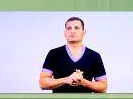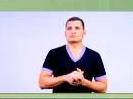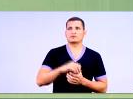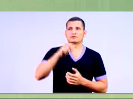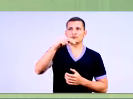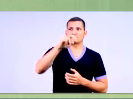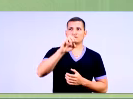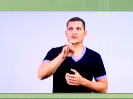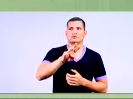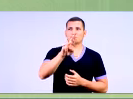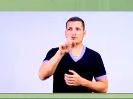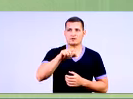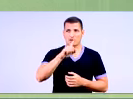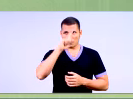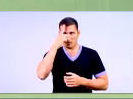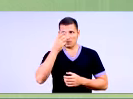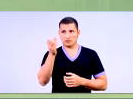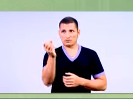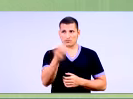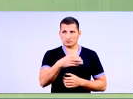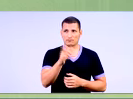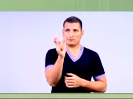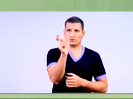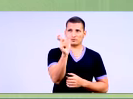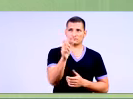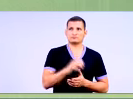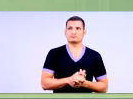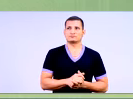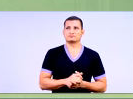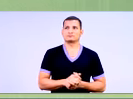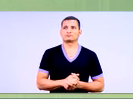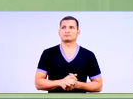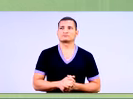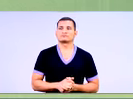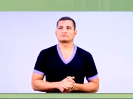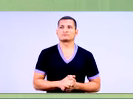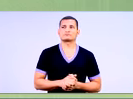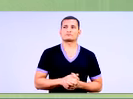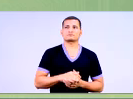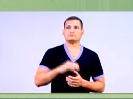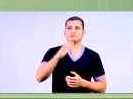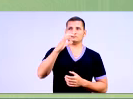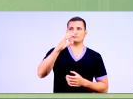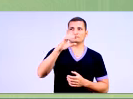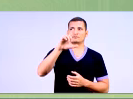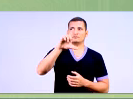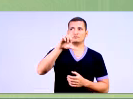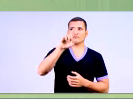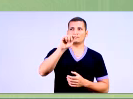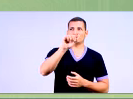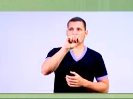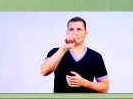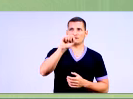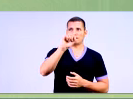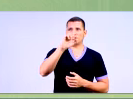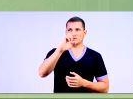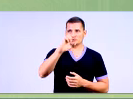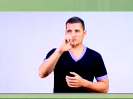criar uma nova classe. Aqui a classe. Assim nós temos, por exemplo, o